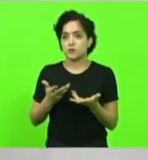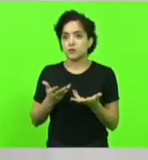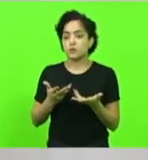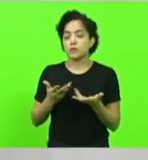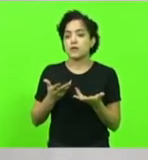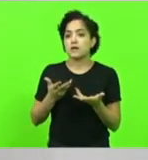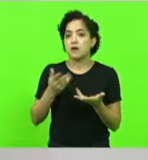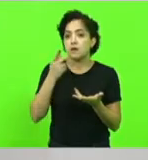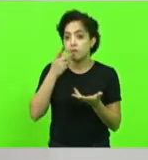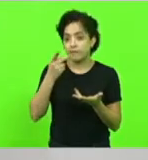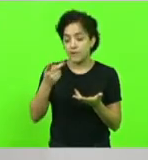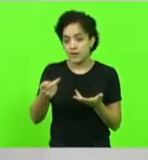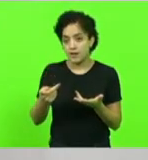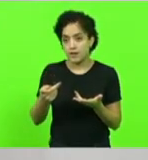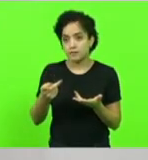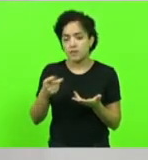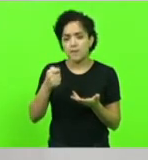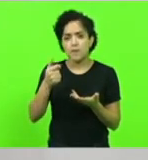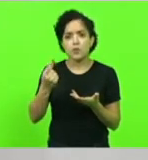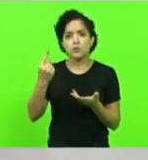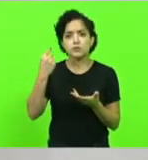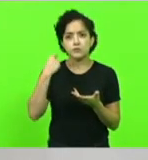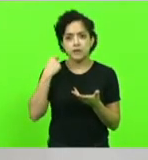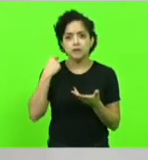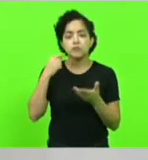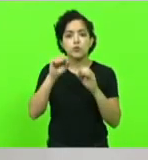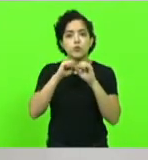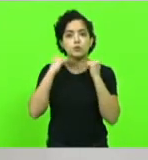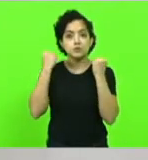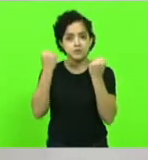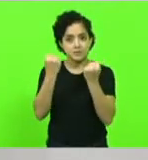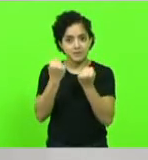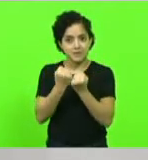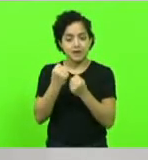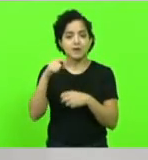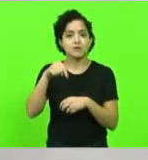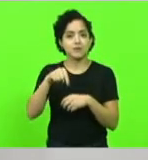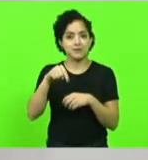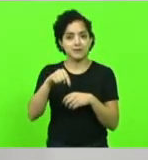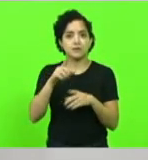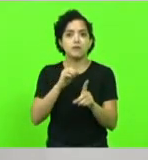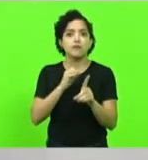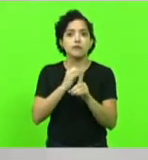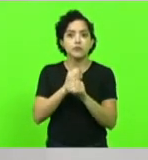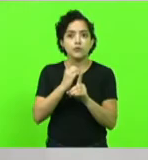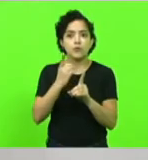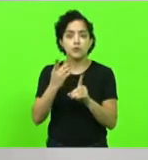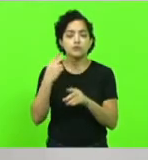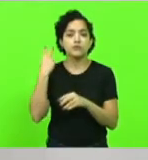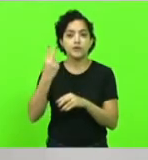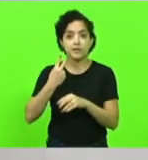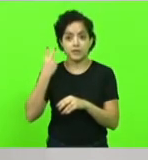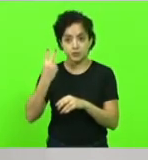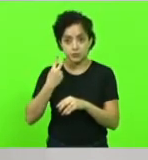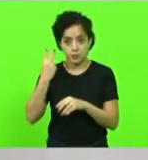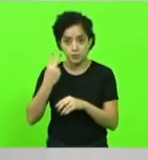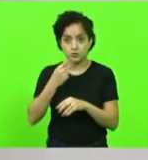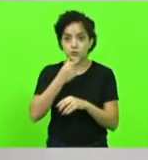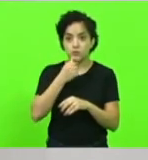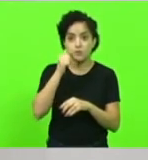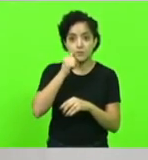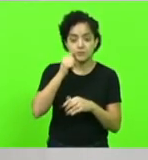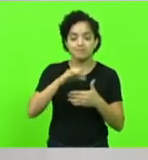que nós recentemente promovemos um seminário nesta casa, um encontro com vereadores e vereadoras e